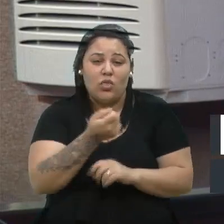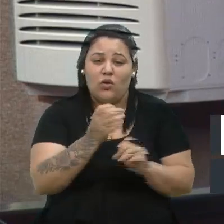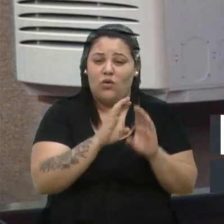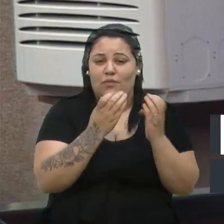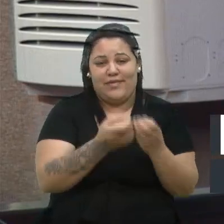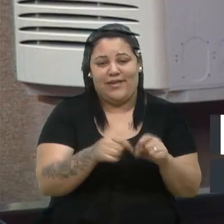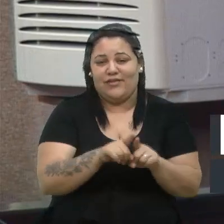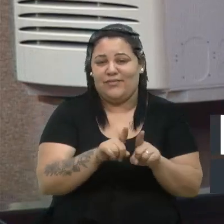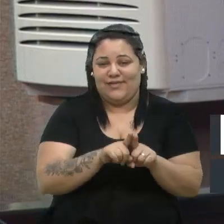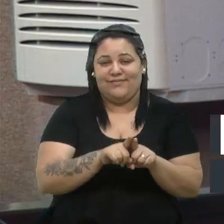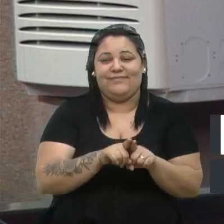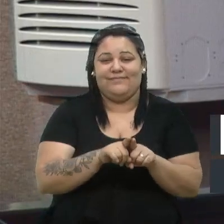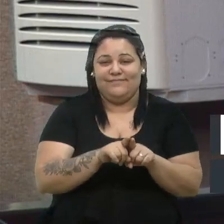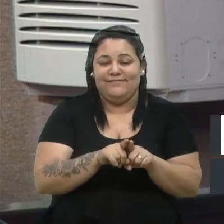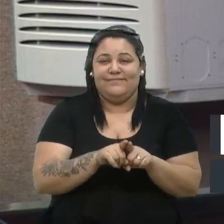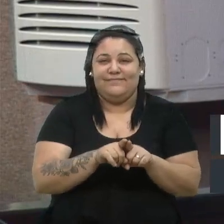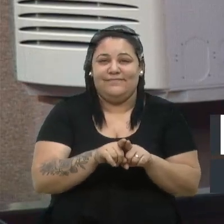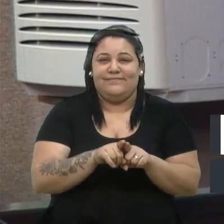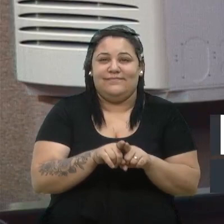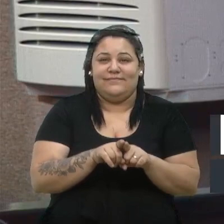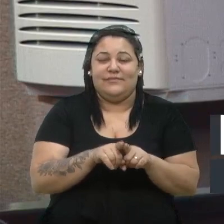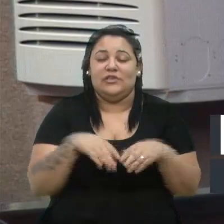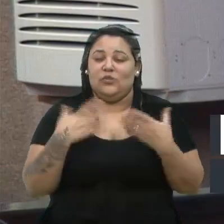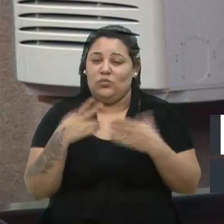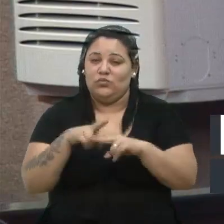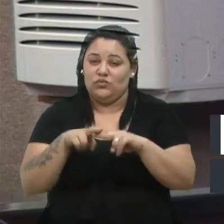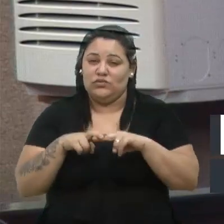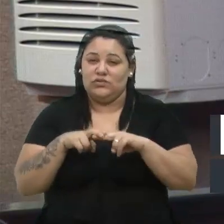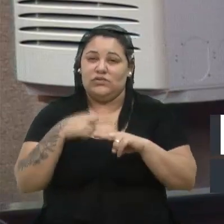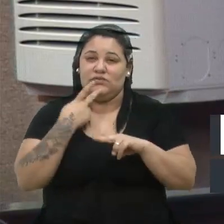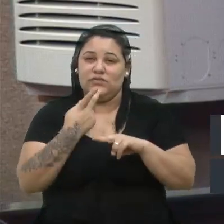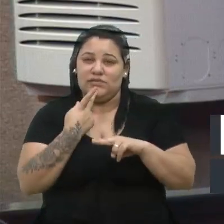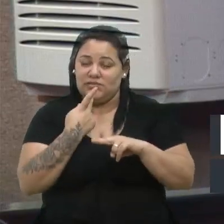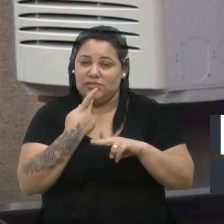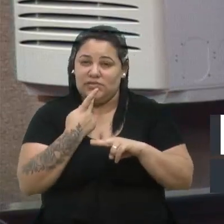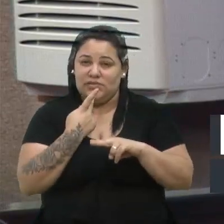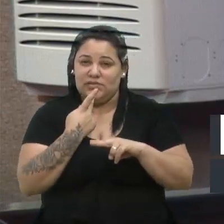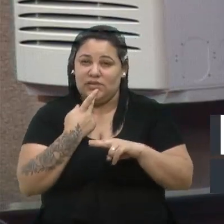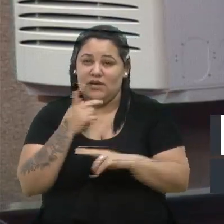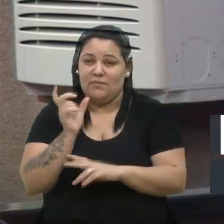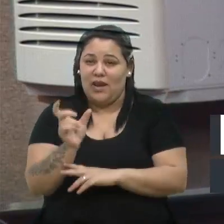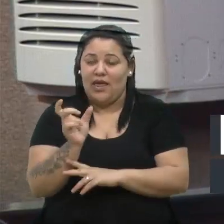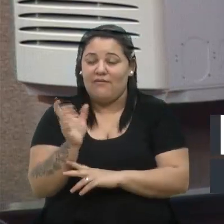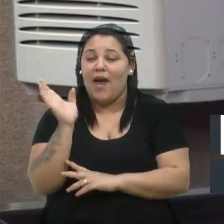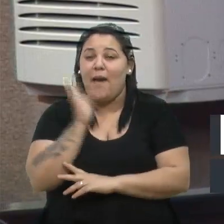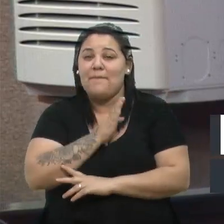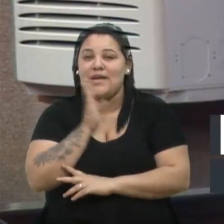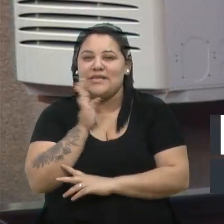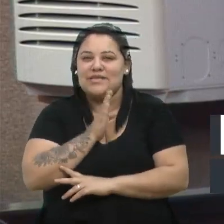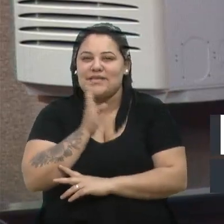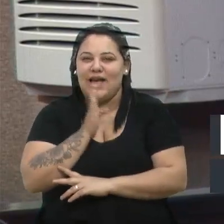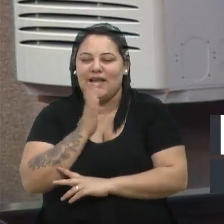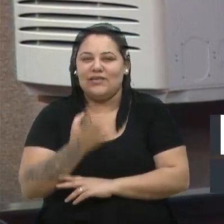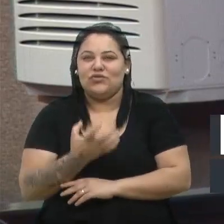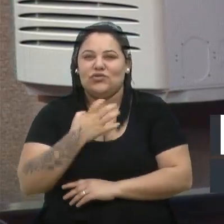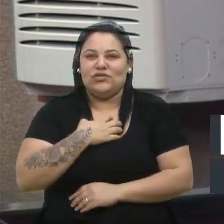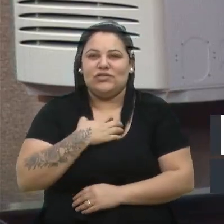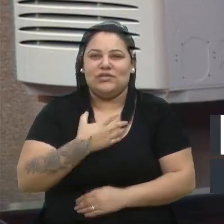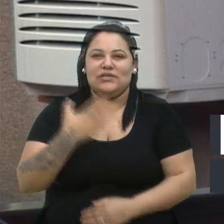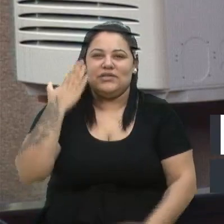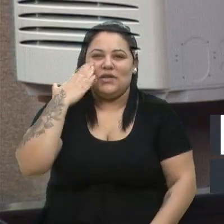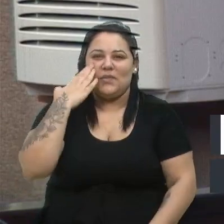comunidade. Então, nesse sentido, né, a forma apressada de se agir, sabendo que a gente